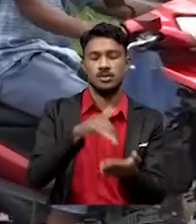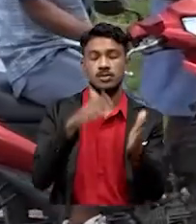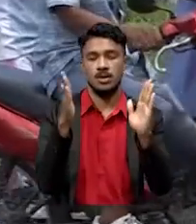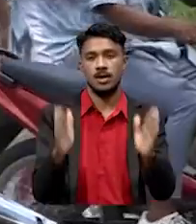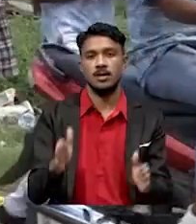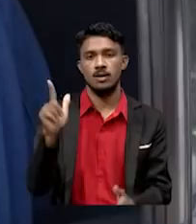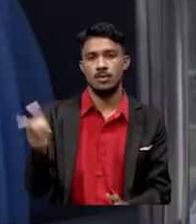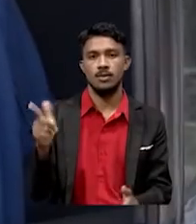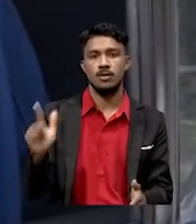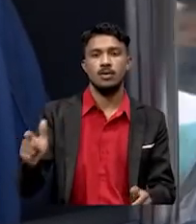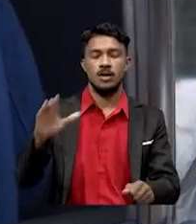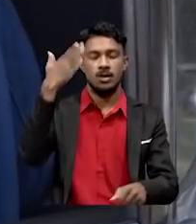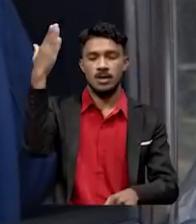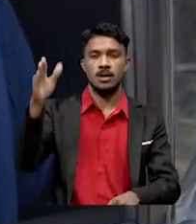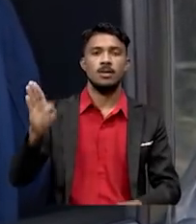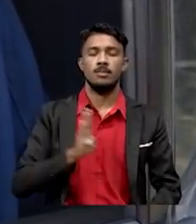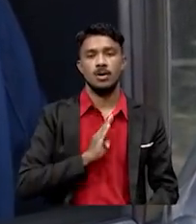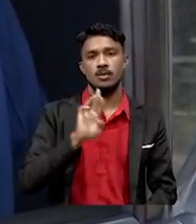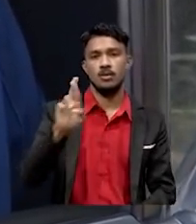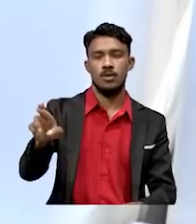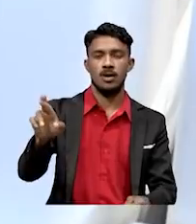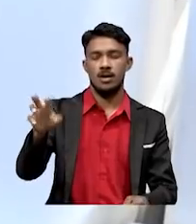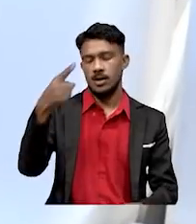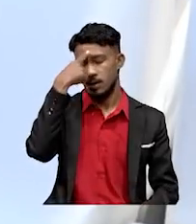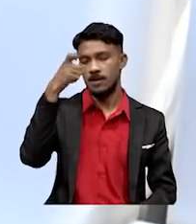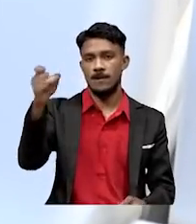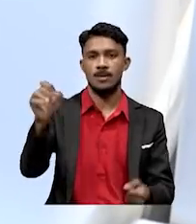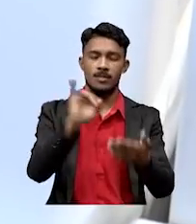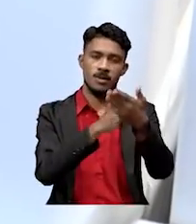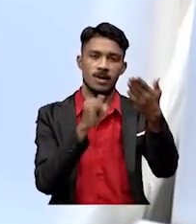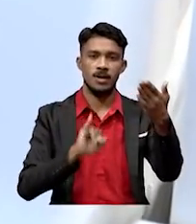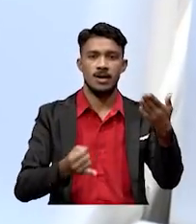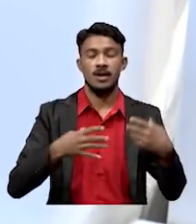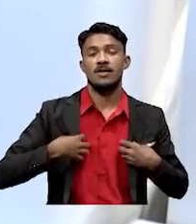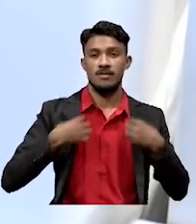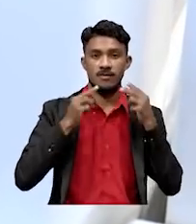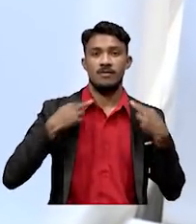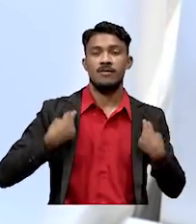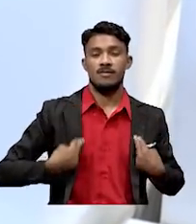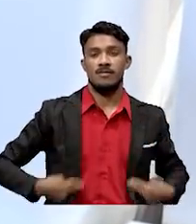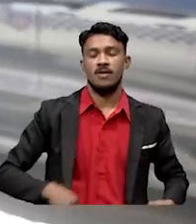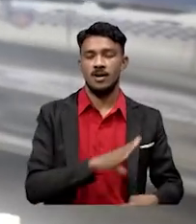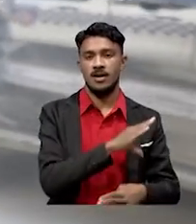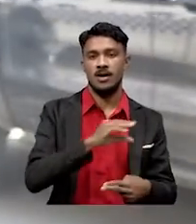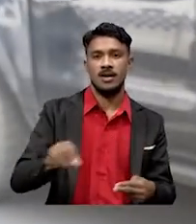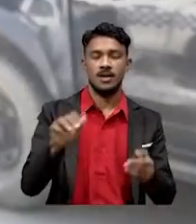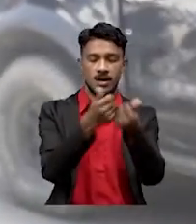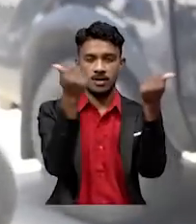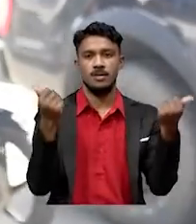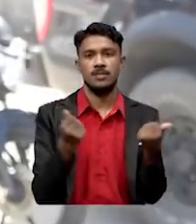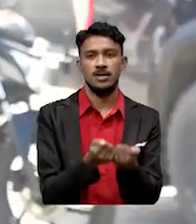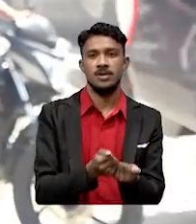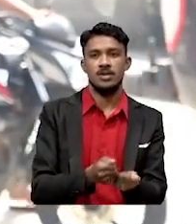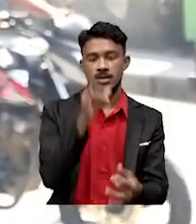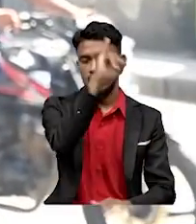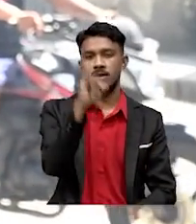cora, Tambarisca Farda Escola Nian, o emblema arte marcial Balum. No estudante Sirané se submete para processo de